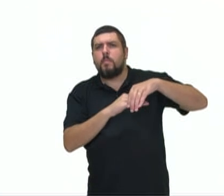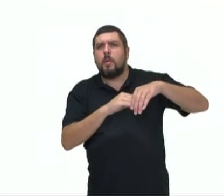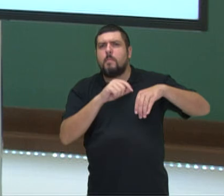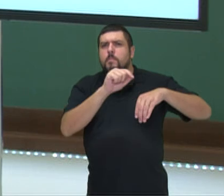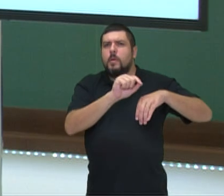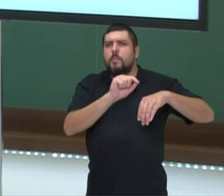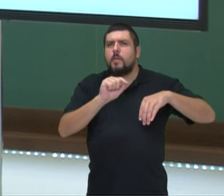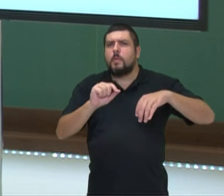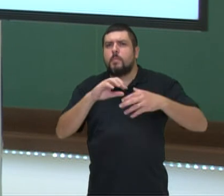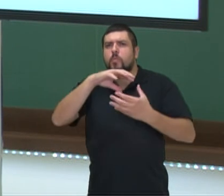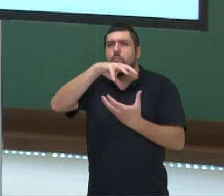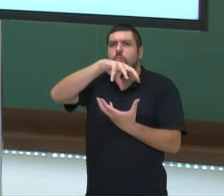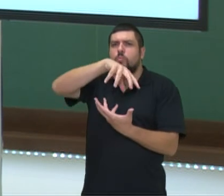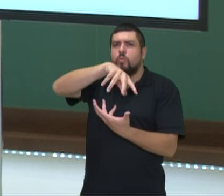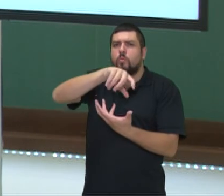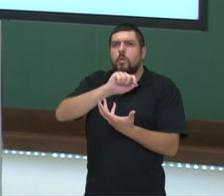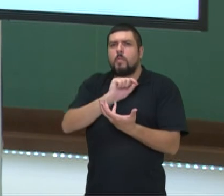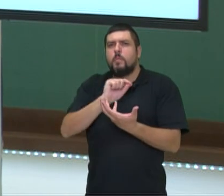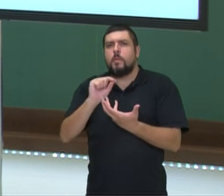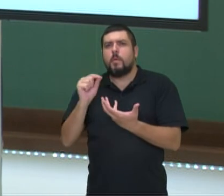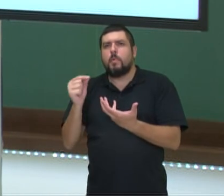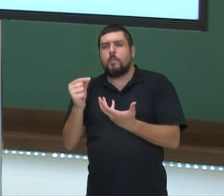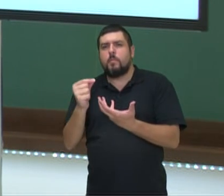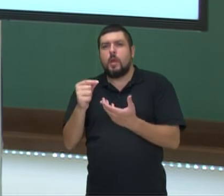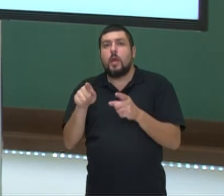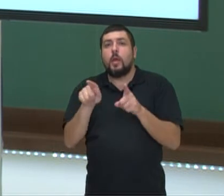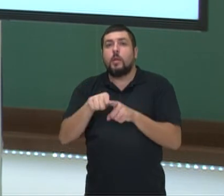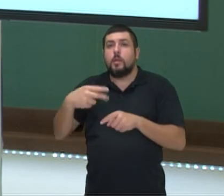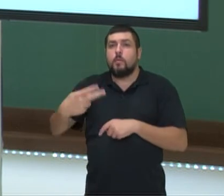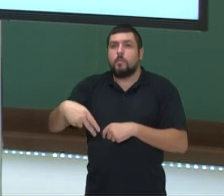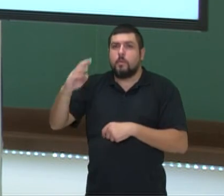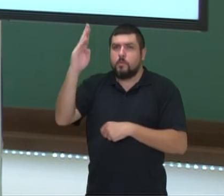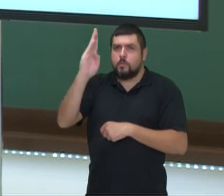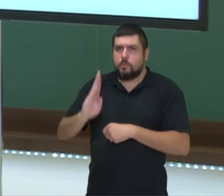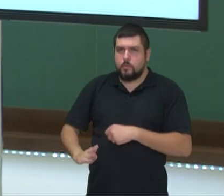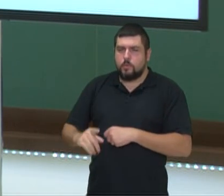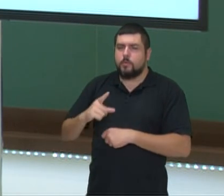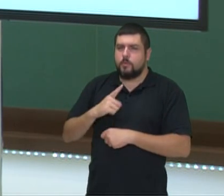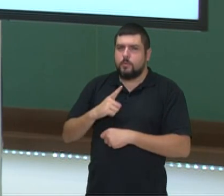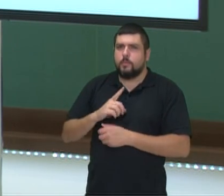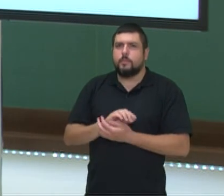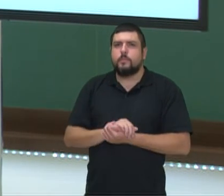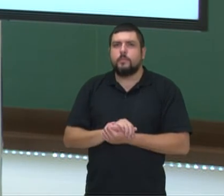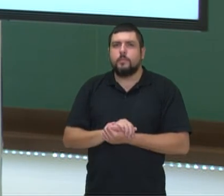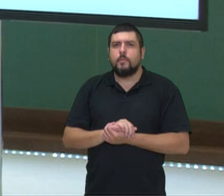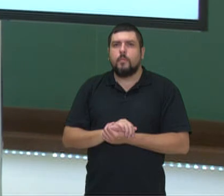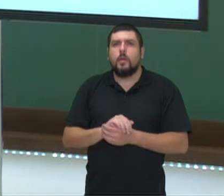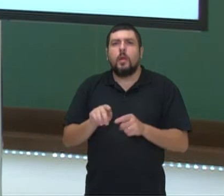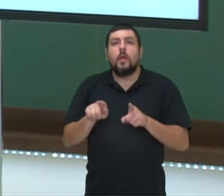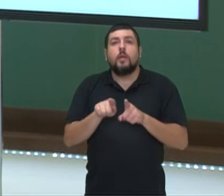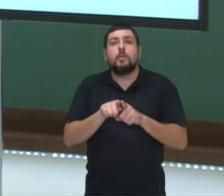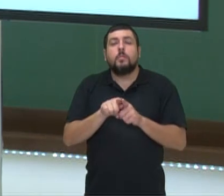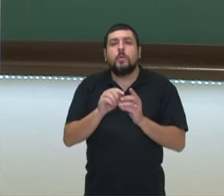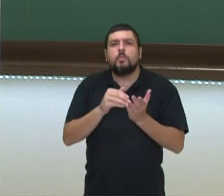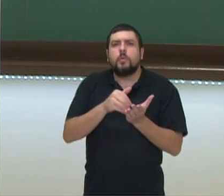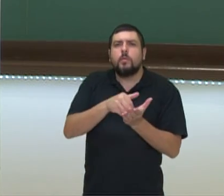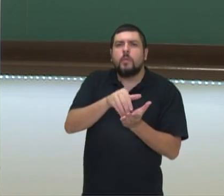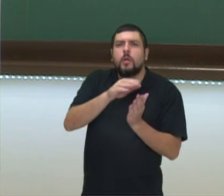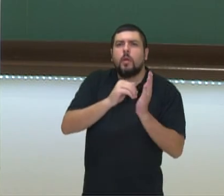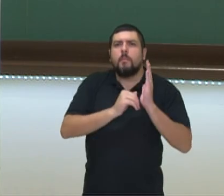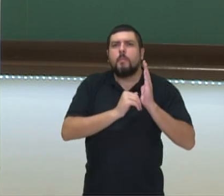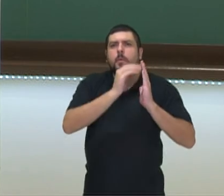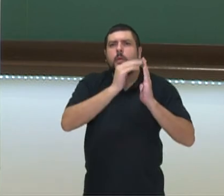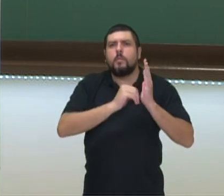Argélia, e vamos ter esses sítios arqueológicos no Brasil também. Produção dos pigmentos para a realização